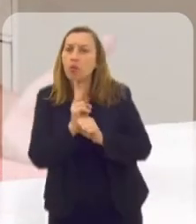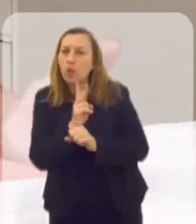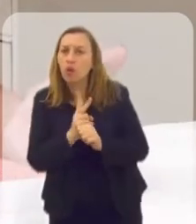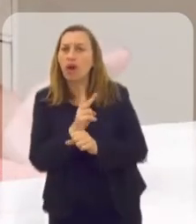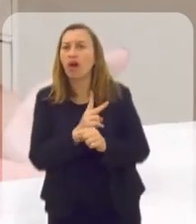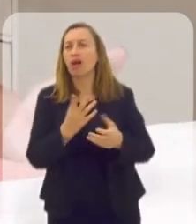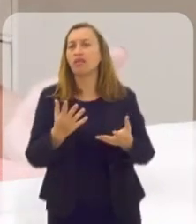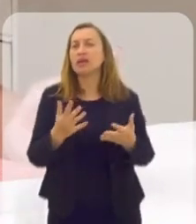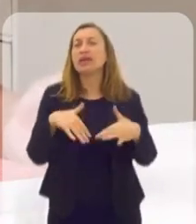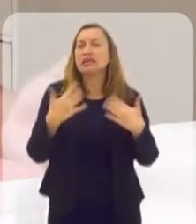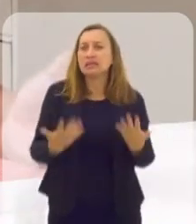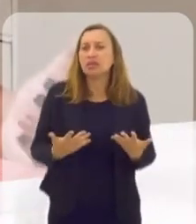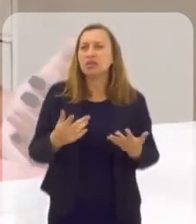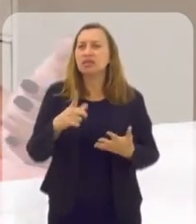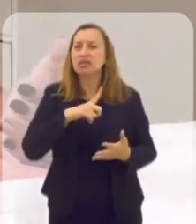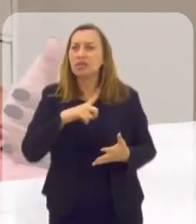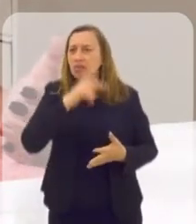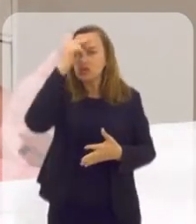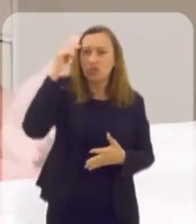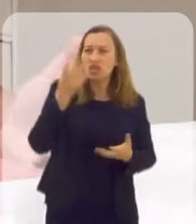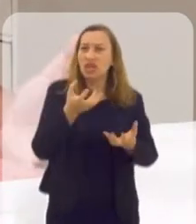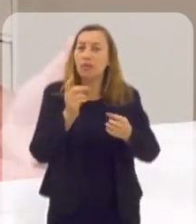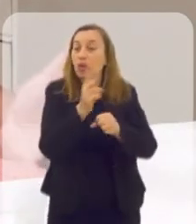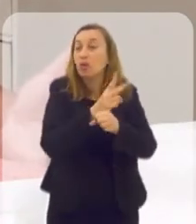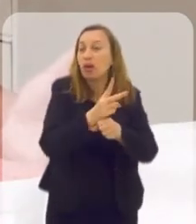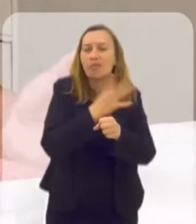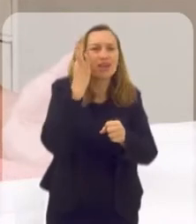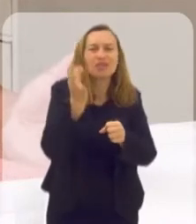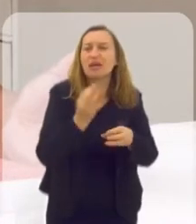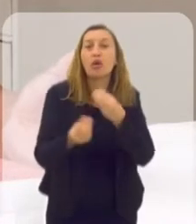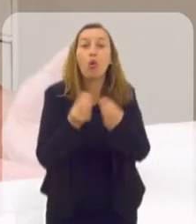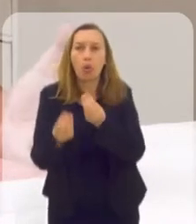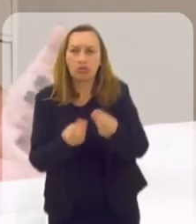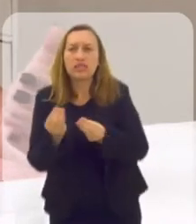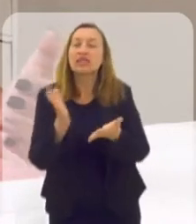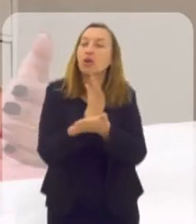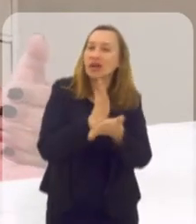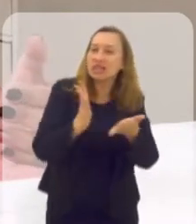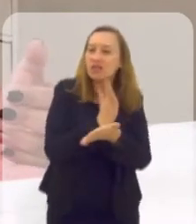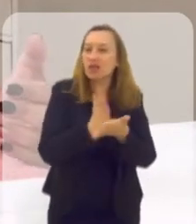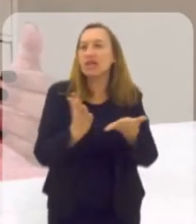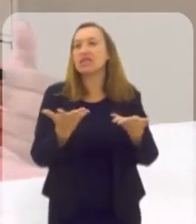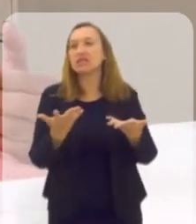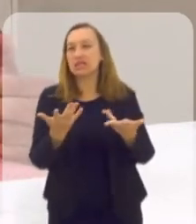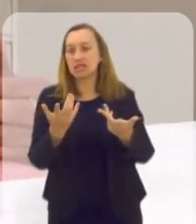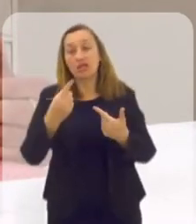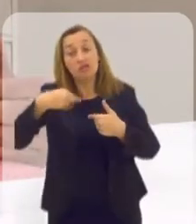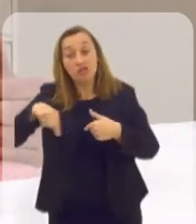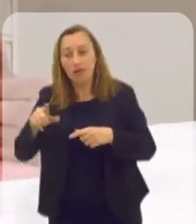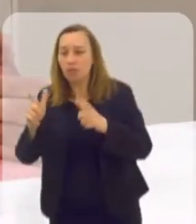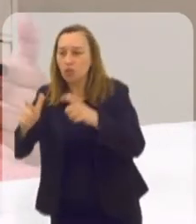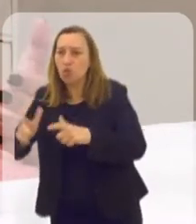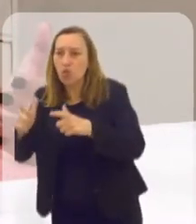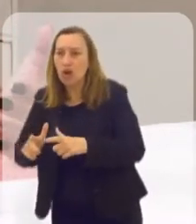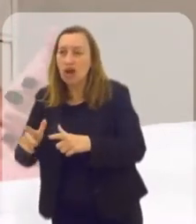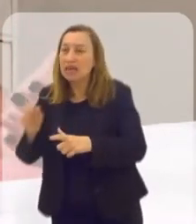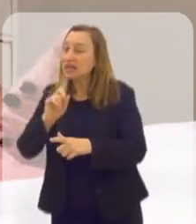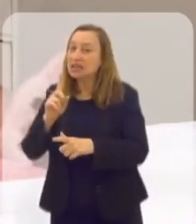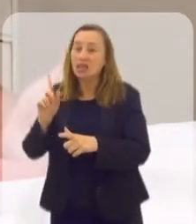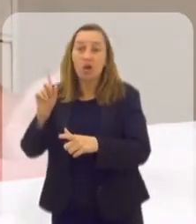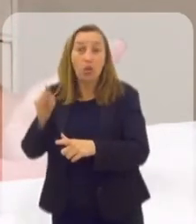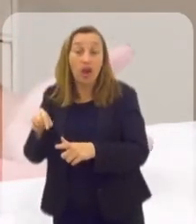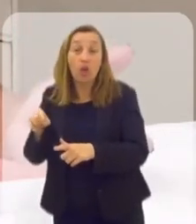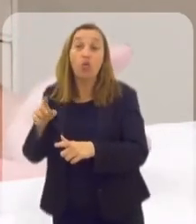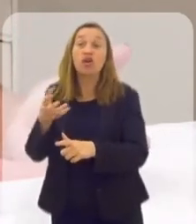querem procurar. Isso. Então, porque tem pessoas que querem procurar e não sabem nem como. Então, às vezes, ela acaba indo a um lugar que não